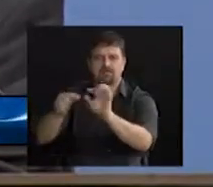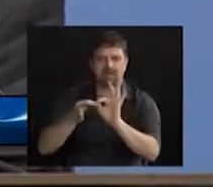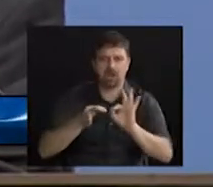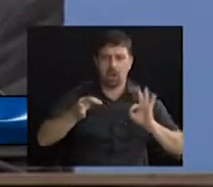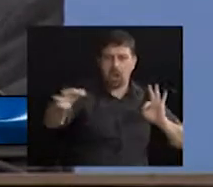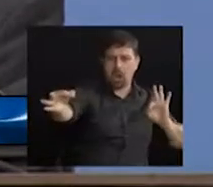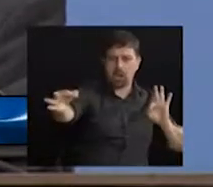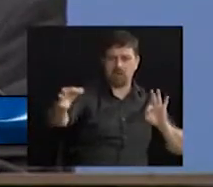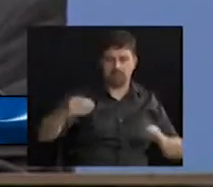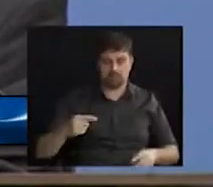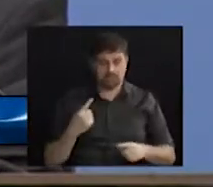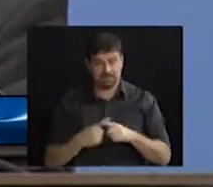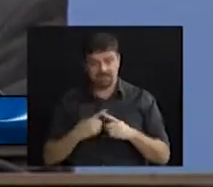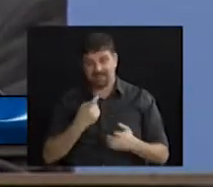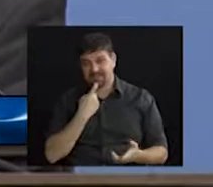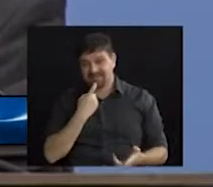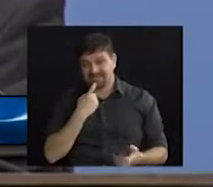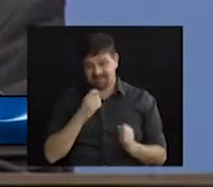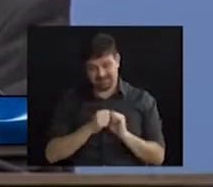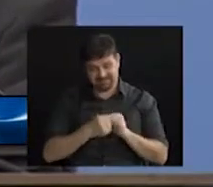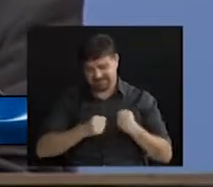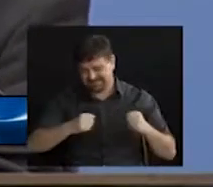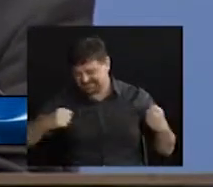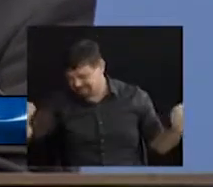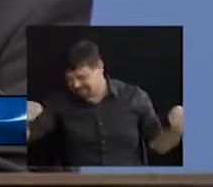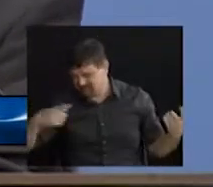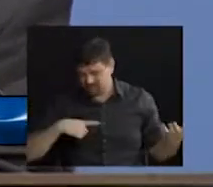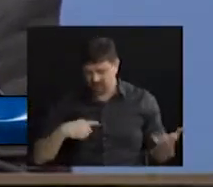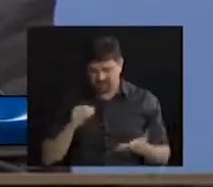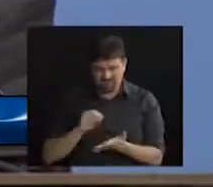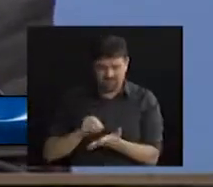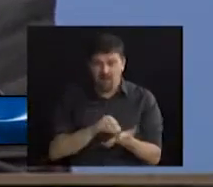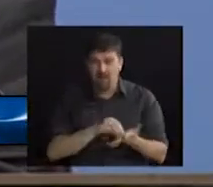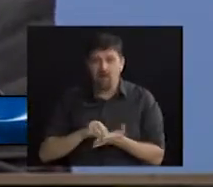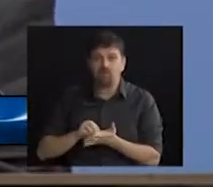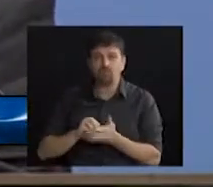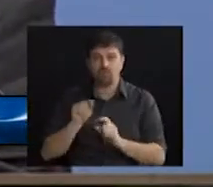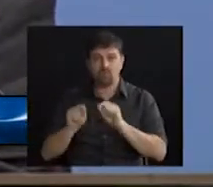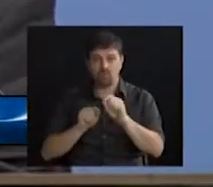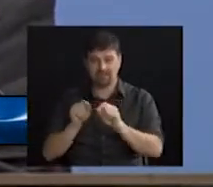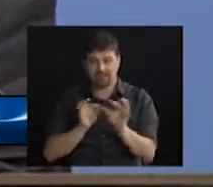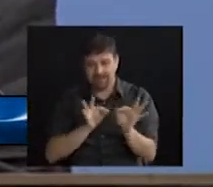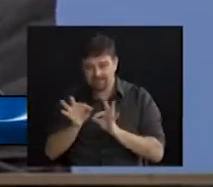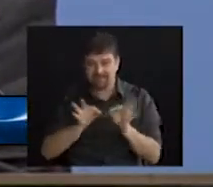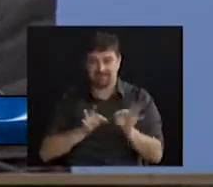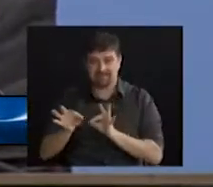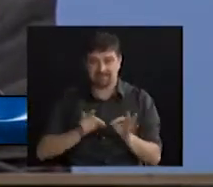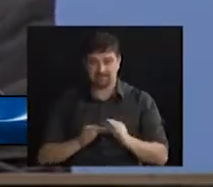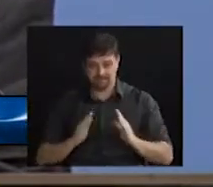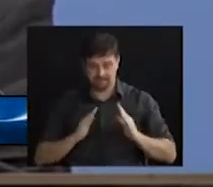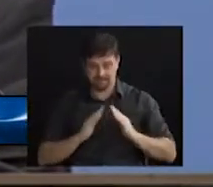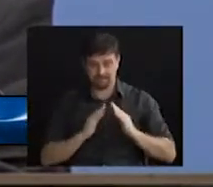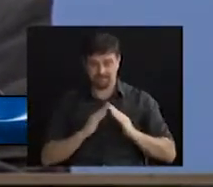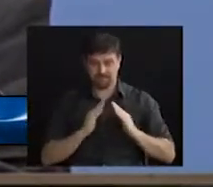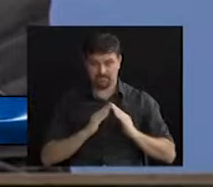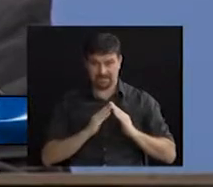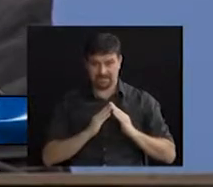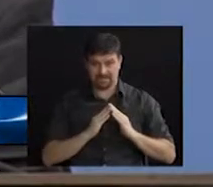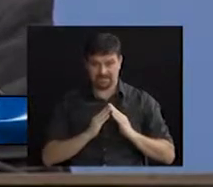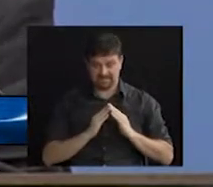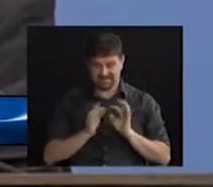cresceu de forma sem planejamento, que a moradia foi sendo